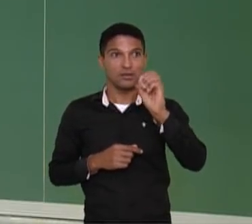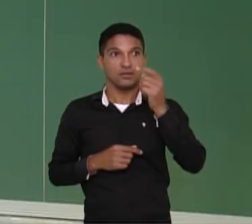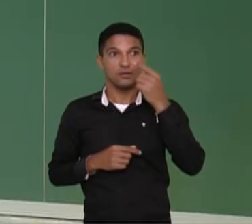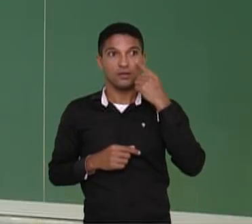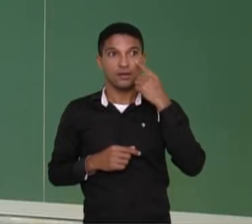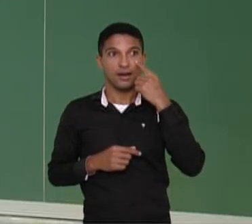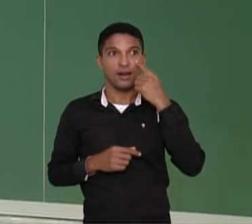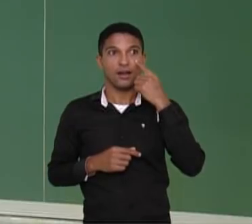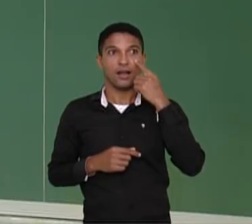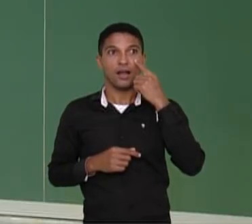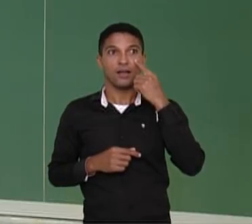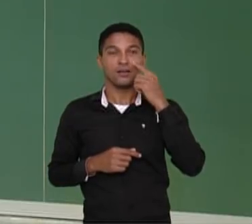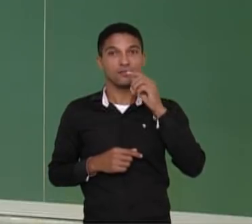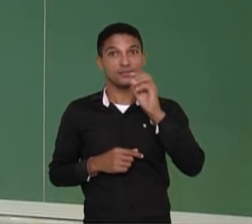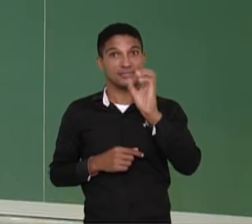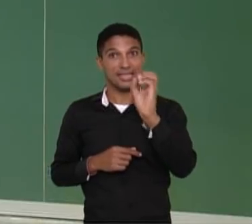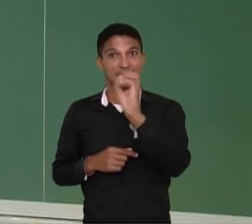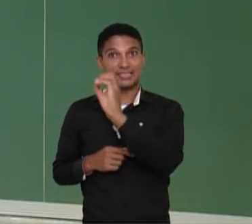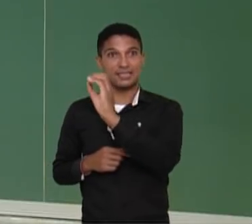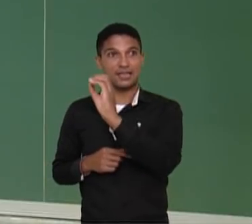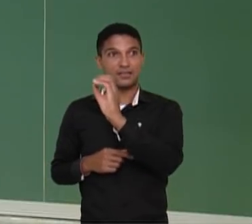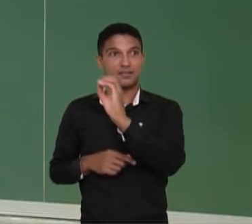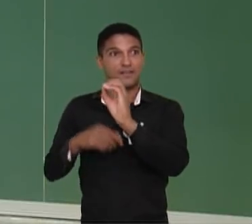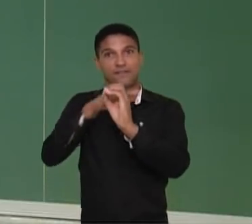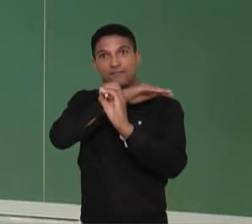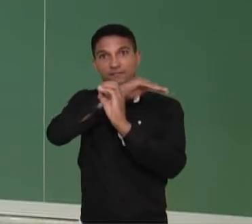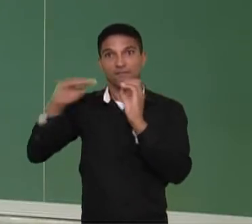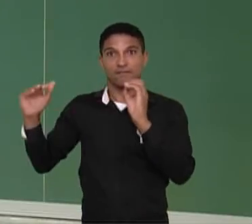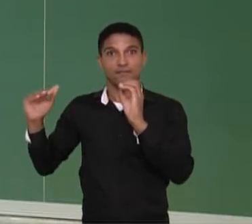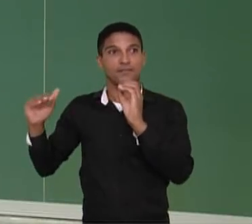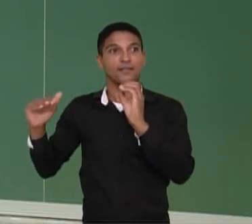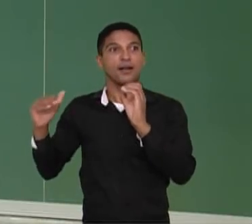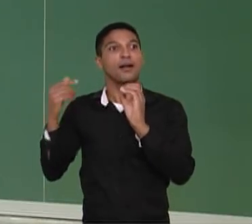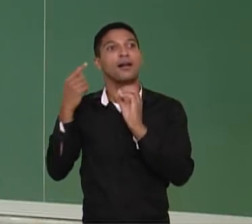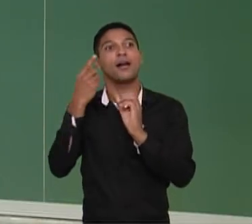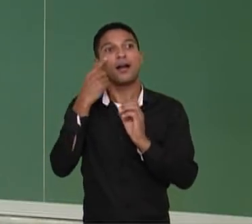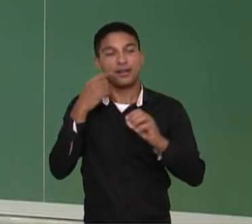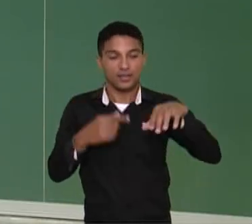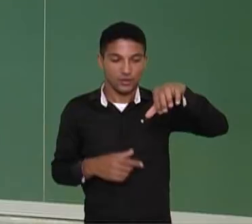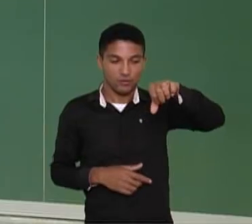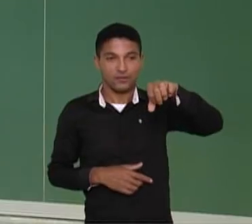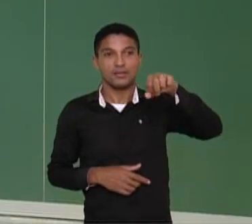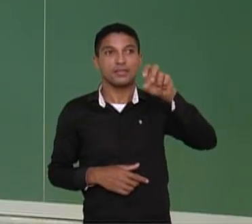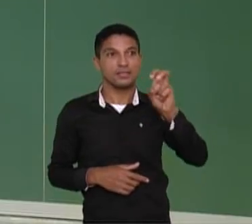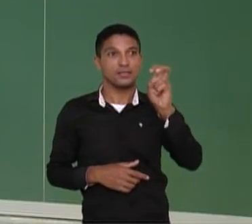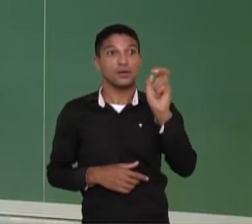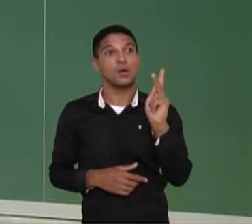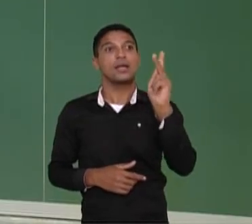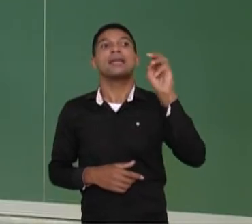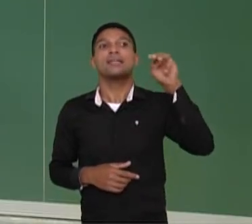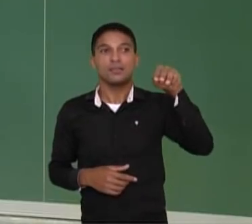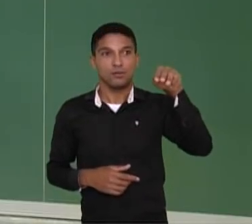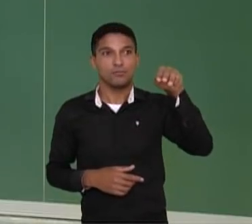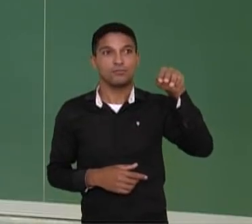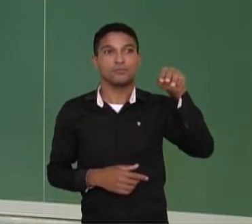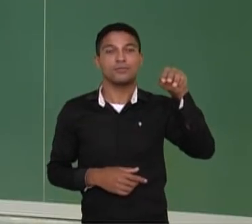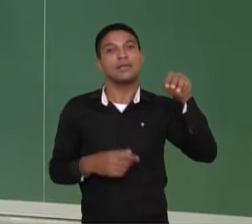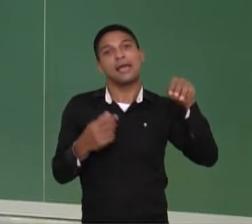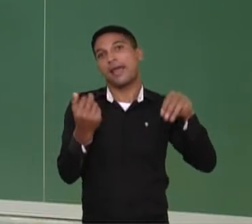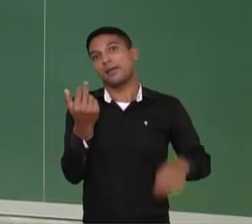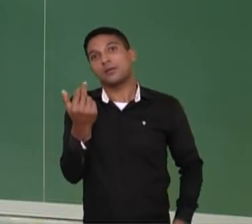95 quilômetros é igual a 9.500.000